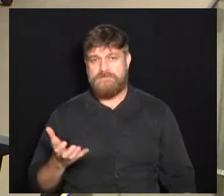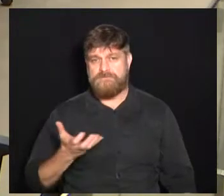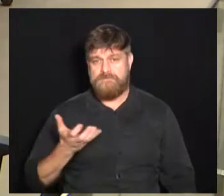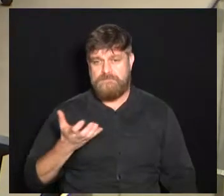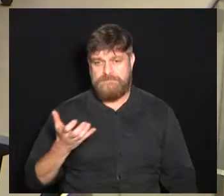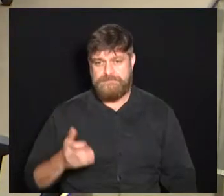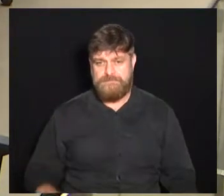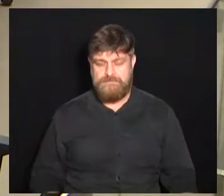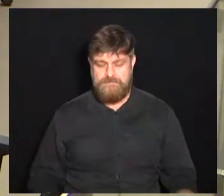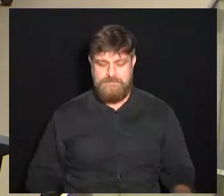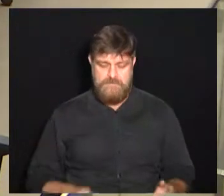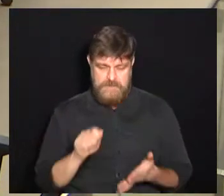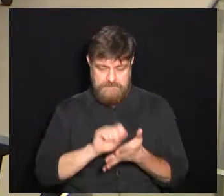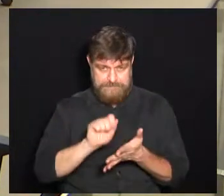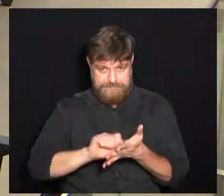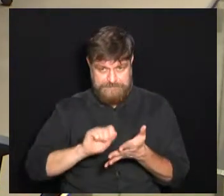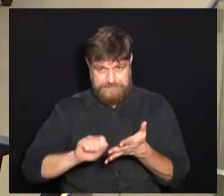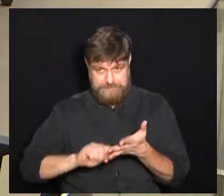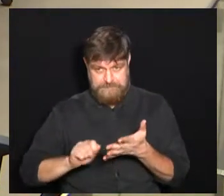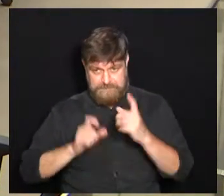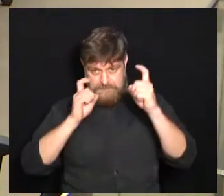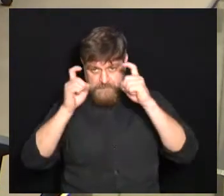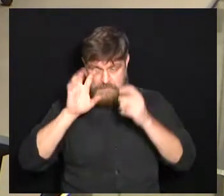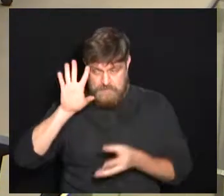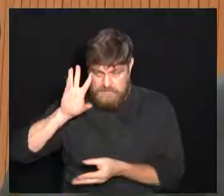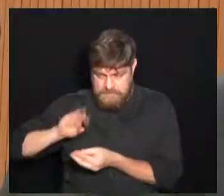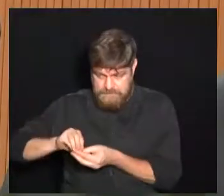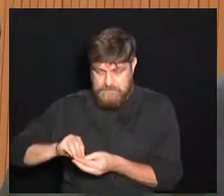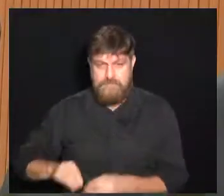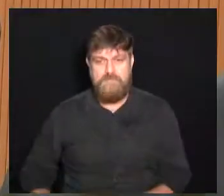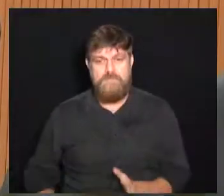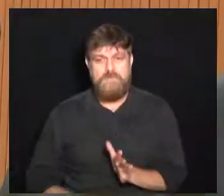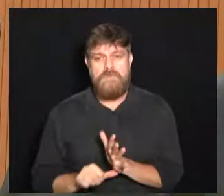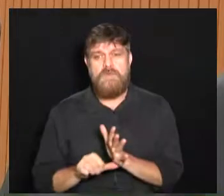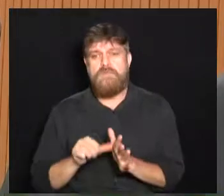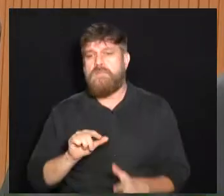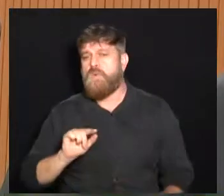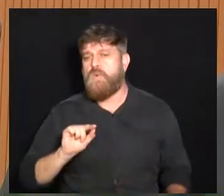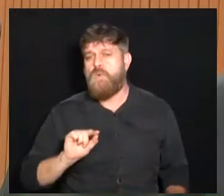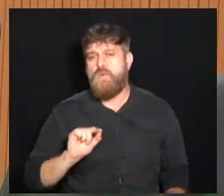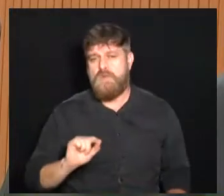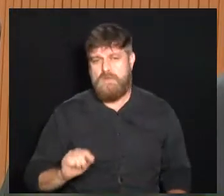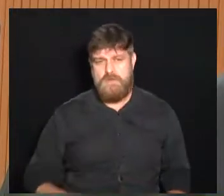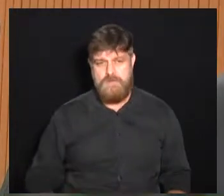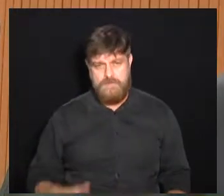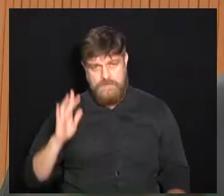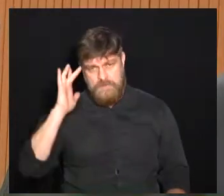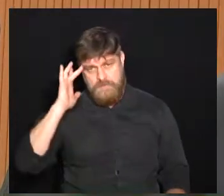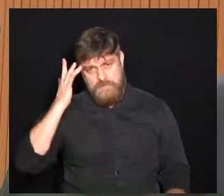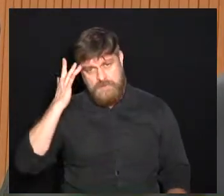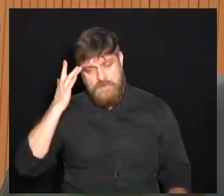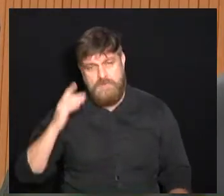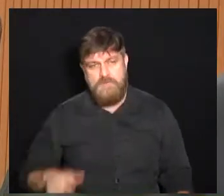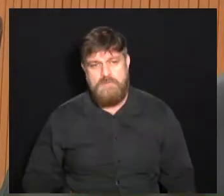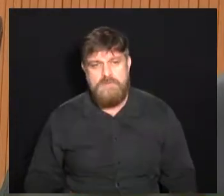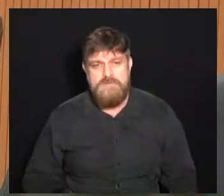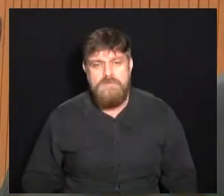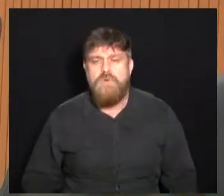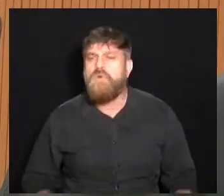alguns encaminhamentos aqui da reunião, certo? Primeiro, eu acho que, evidentemente...